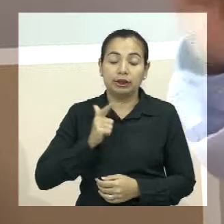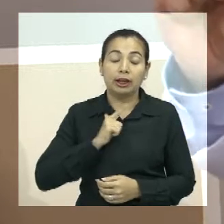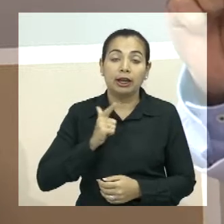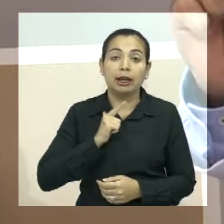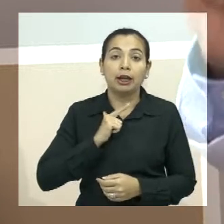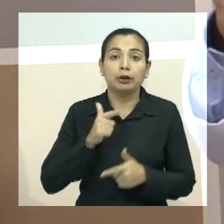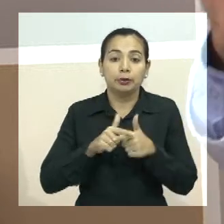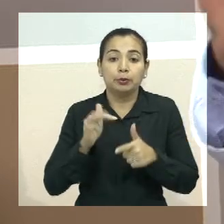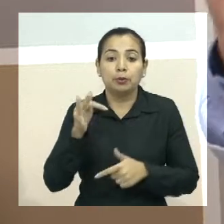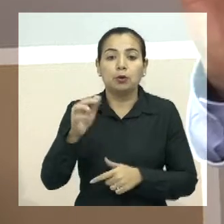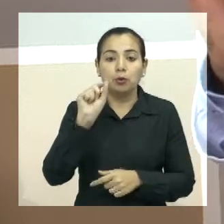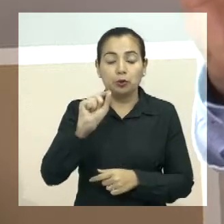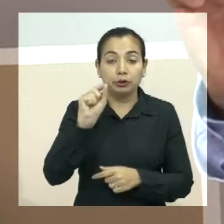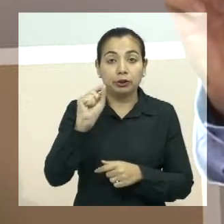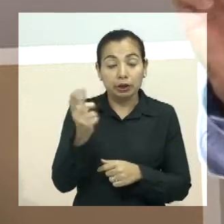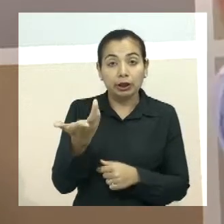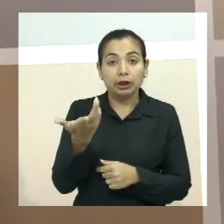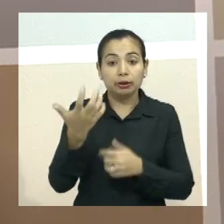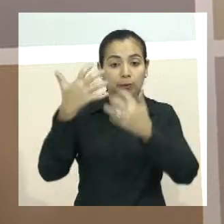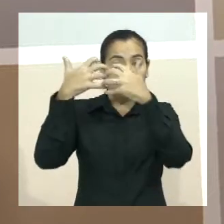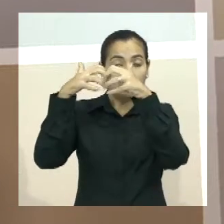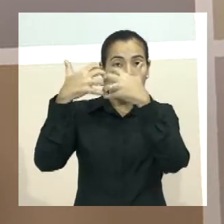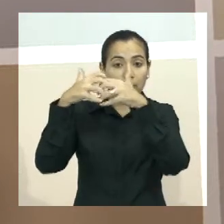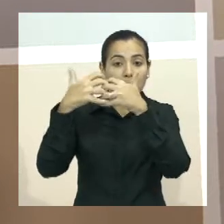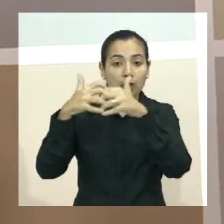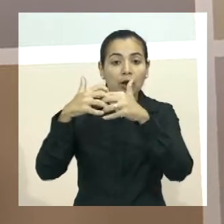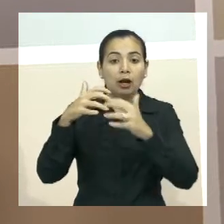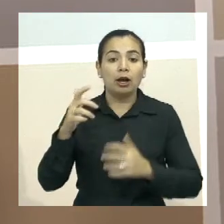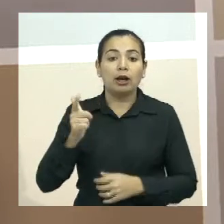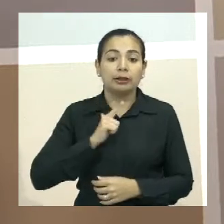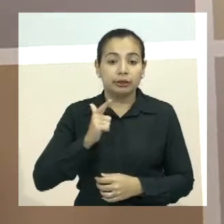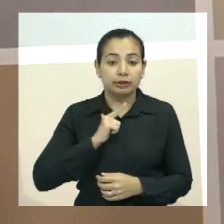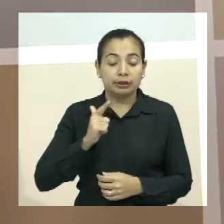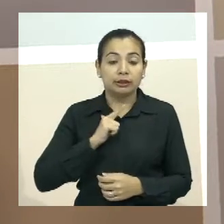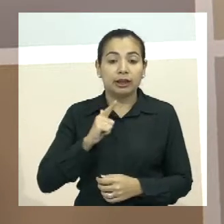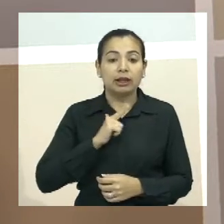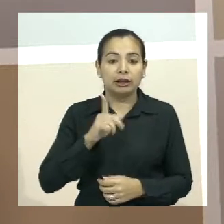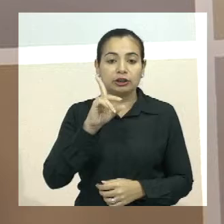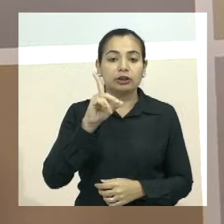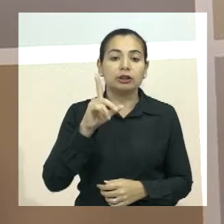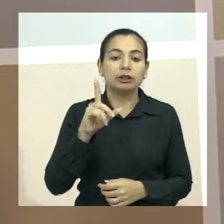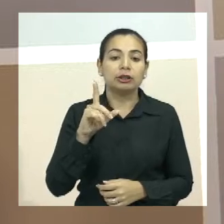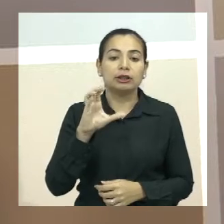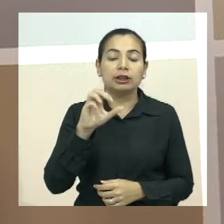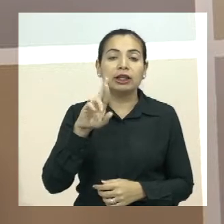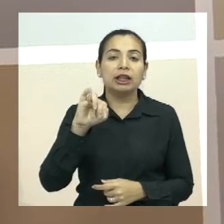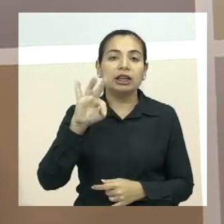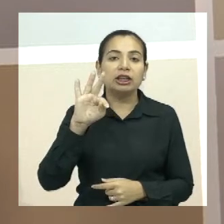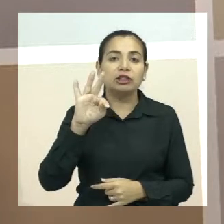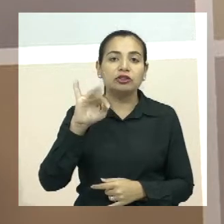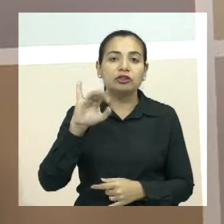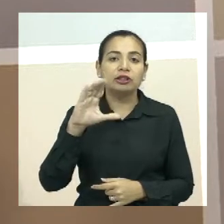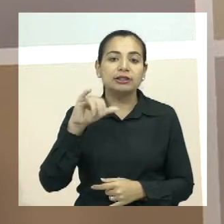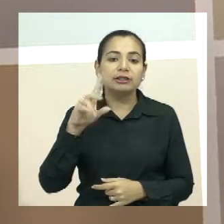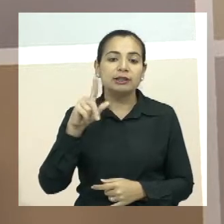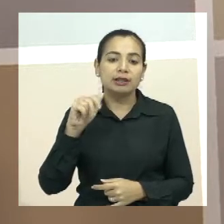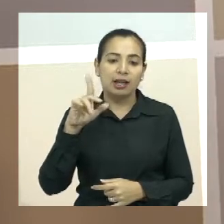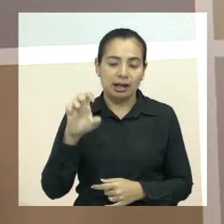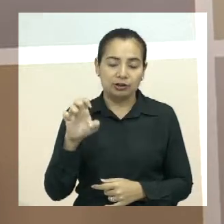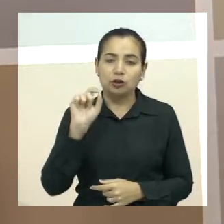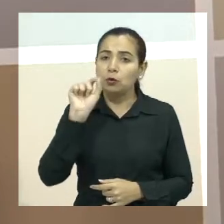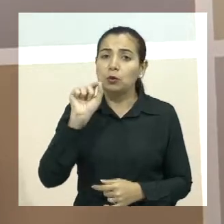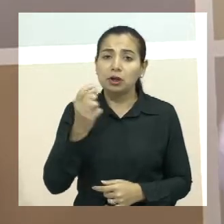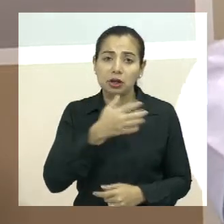E a parte do cérebro, mesma parte ligada à questão de discernimento, de criticidade. Então, o que é que um governo